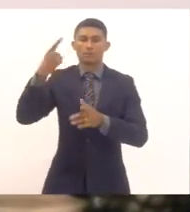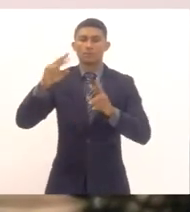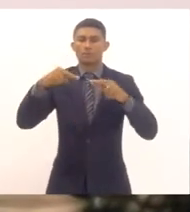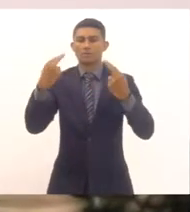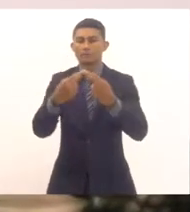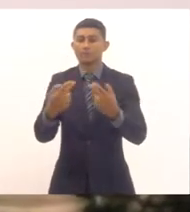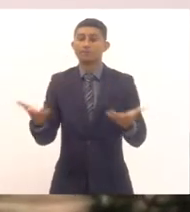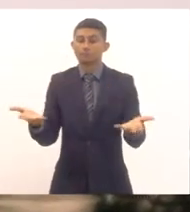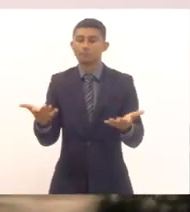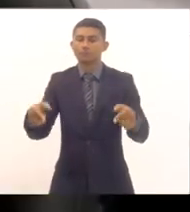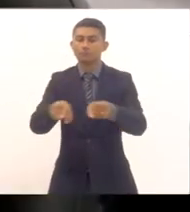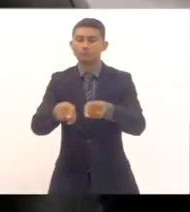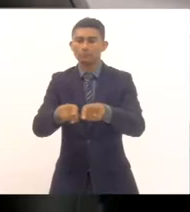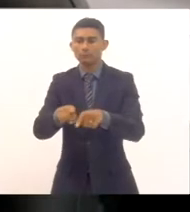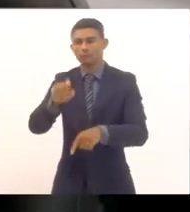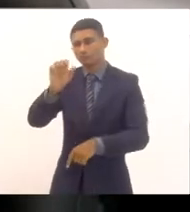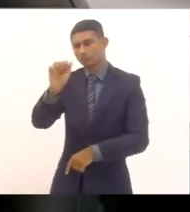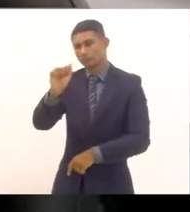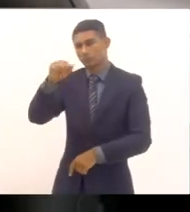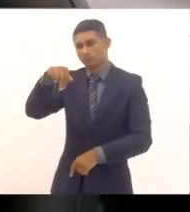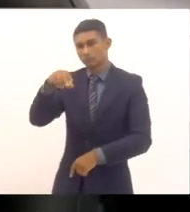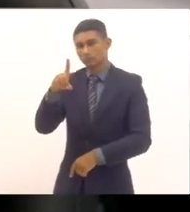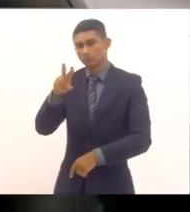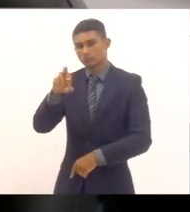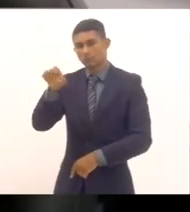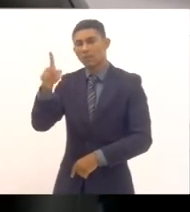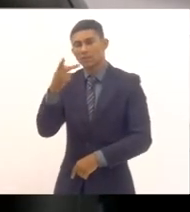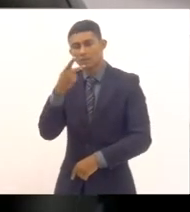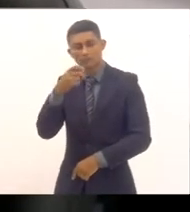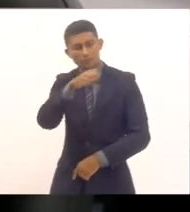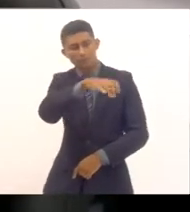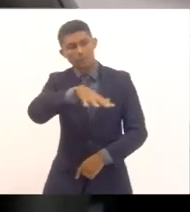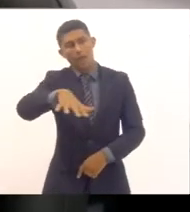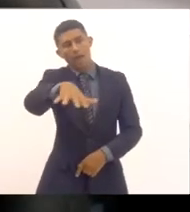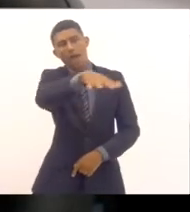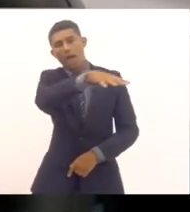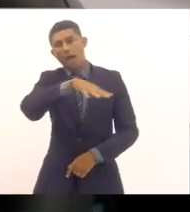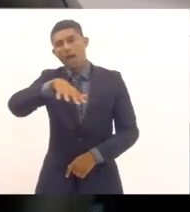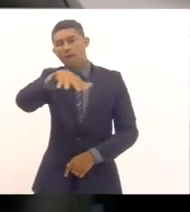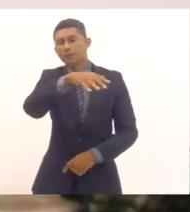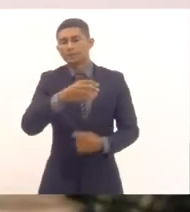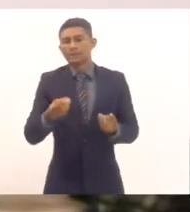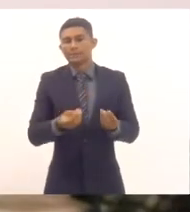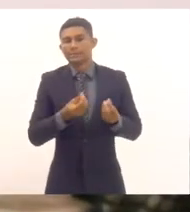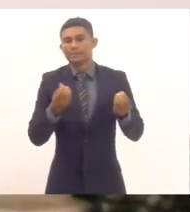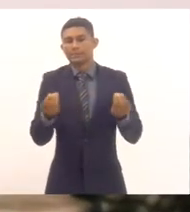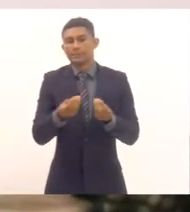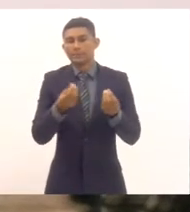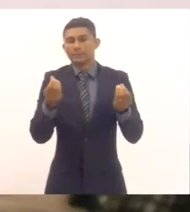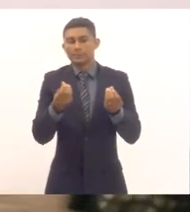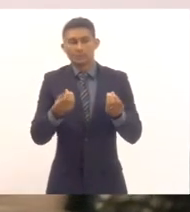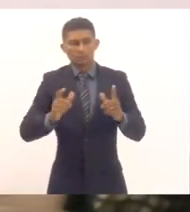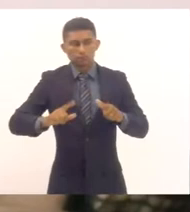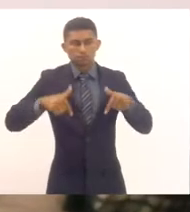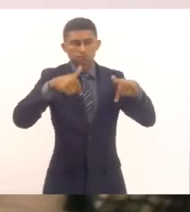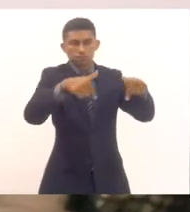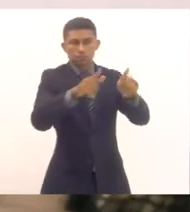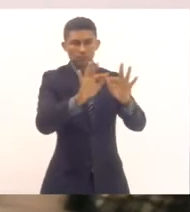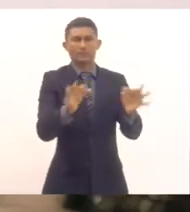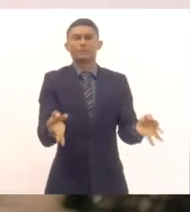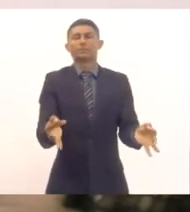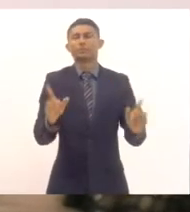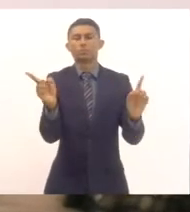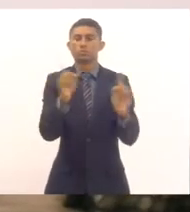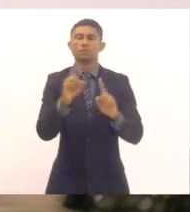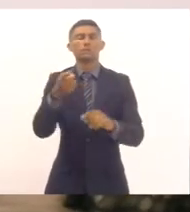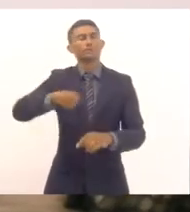comandante André Henrique falou a mesma coisa magra sensível ocupada população não é simples uma operação Maria a